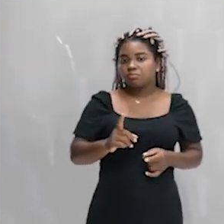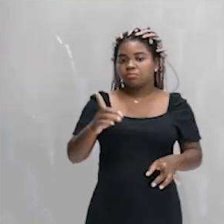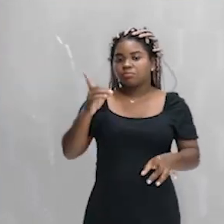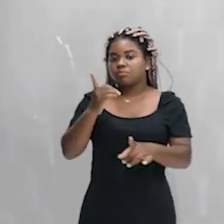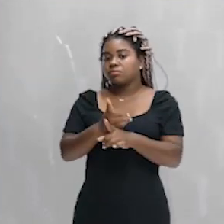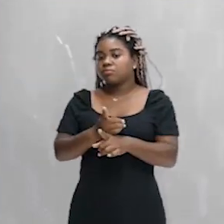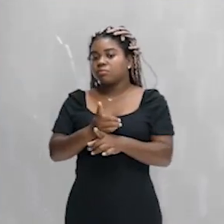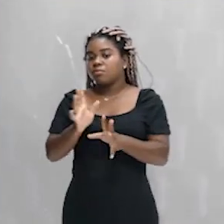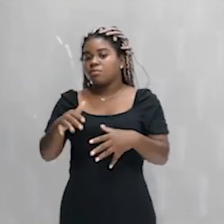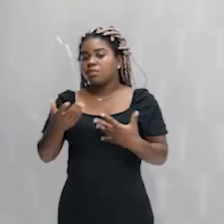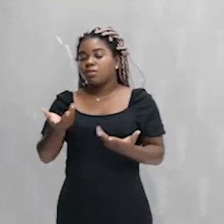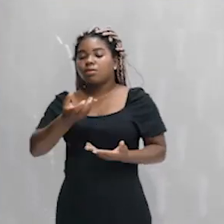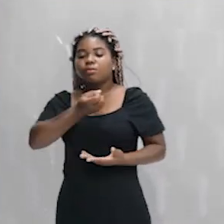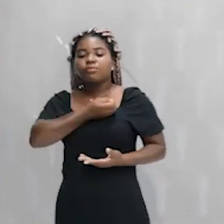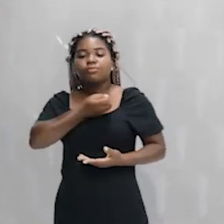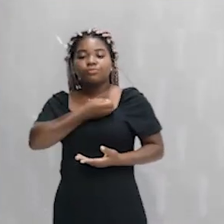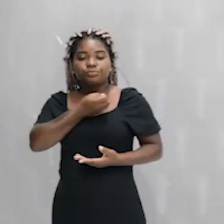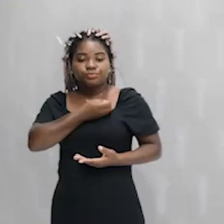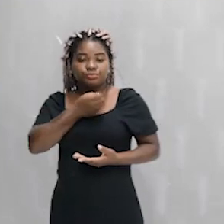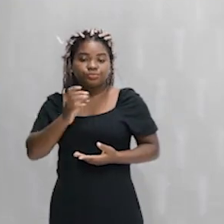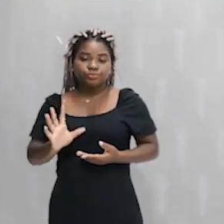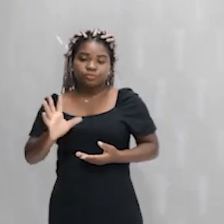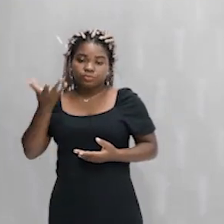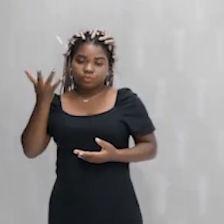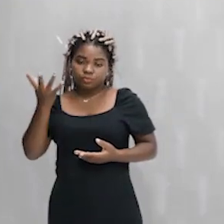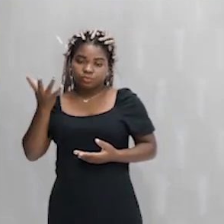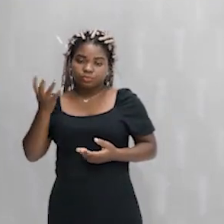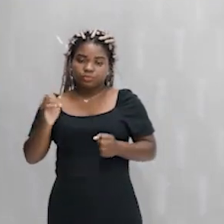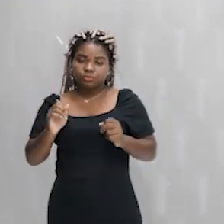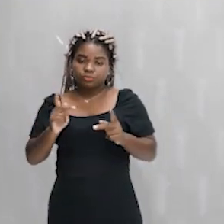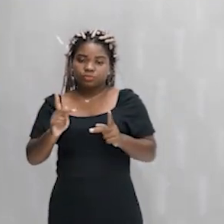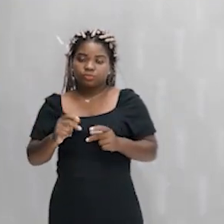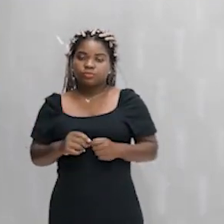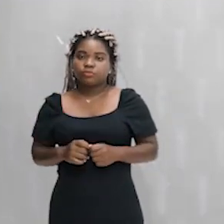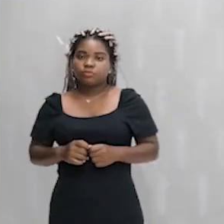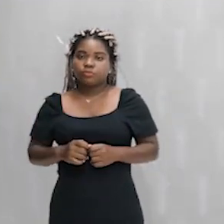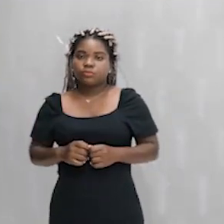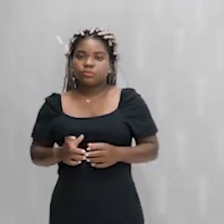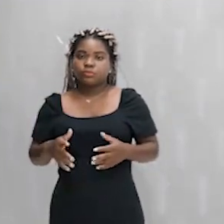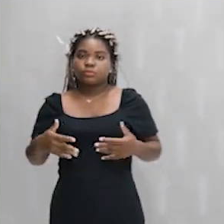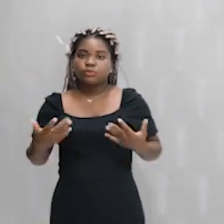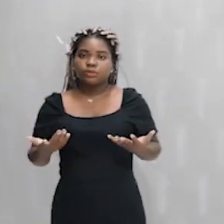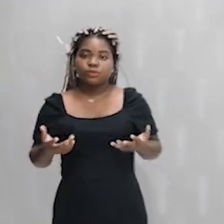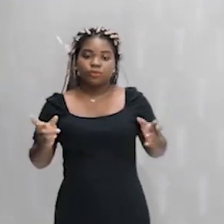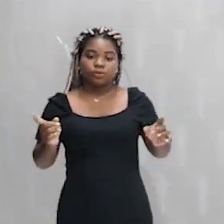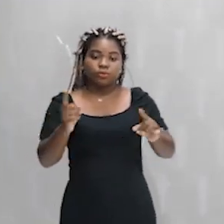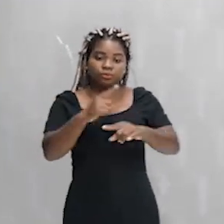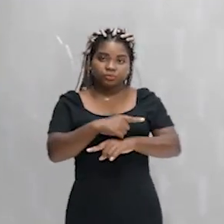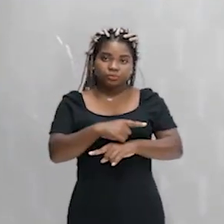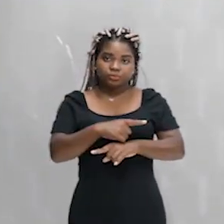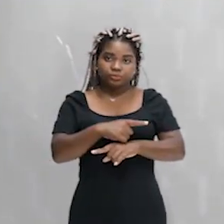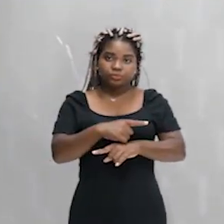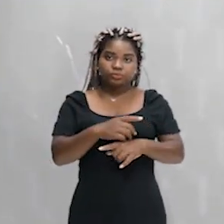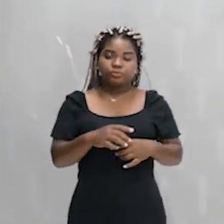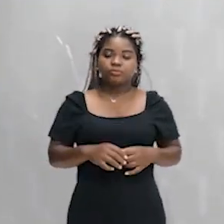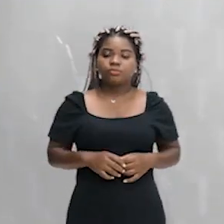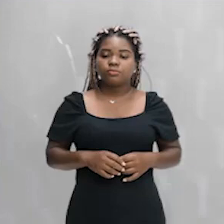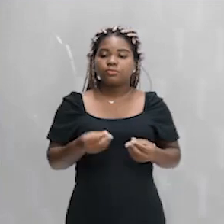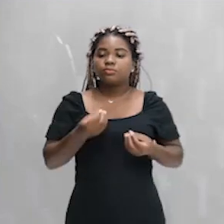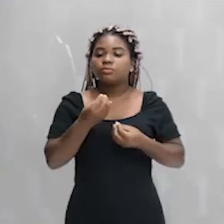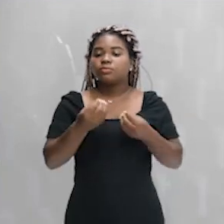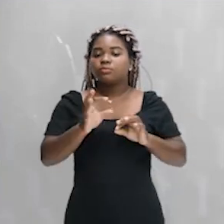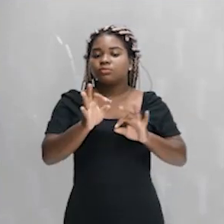descobrir qual foi o número que gerou aquela imagem, tá bom? Então, aqui é o caminho contrário. E como é que a gente vai